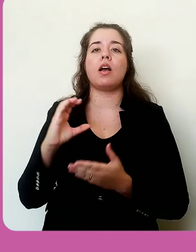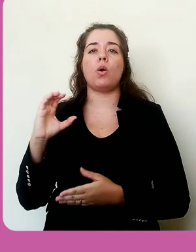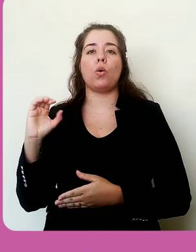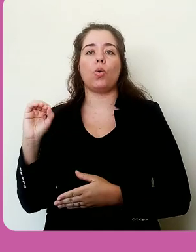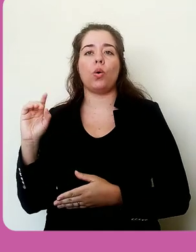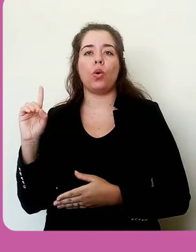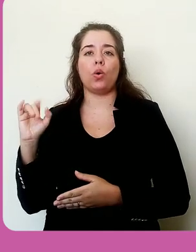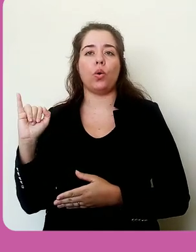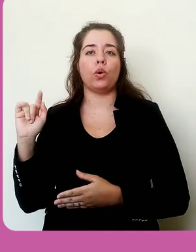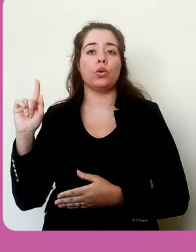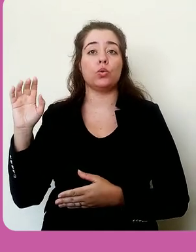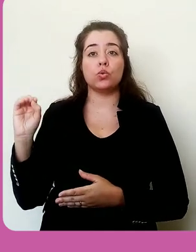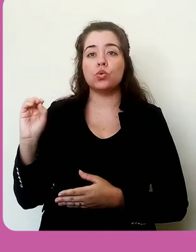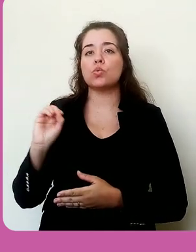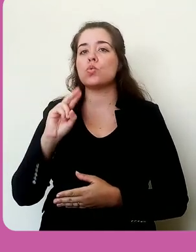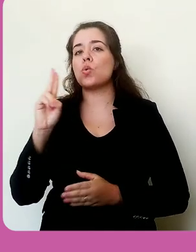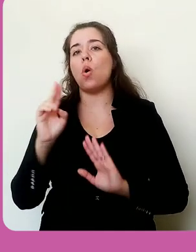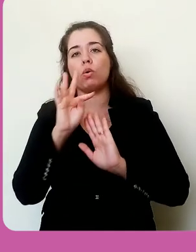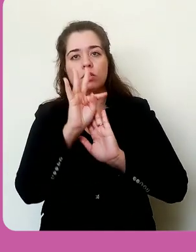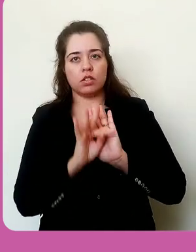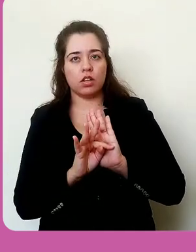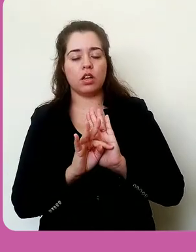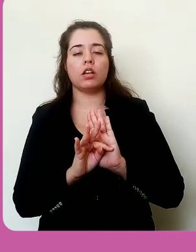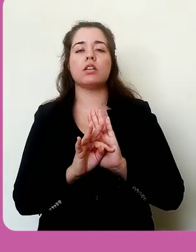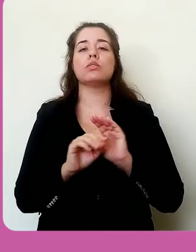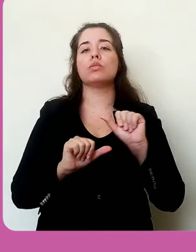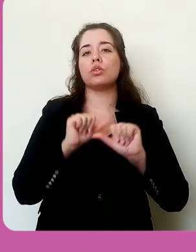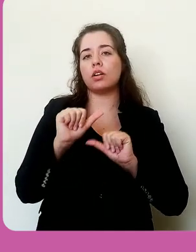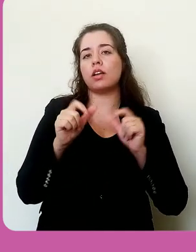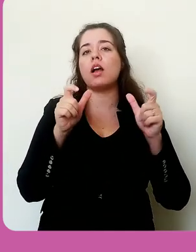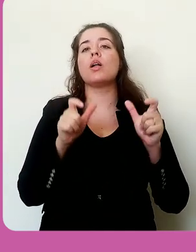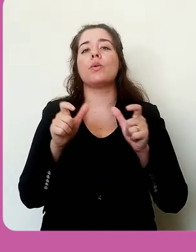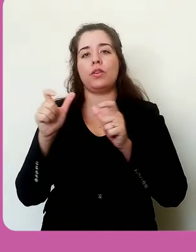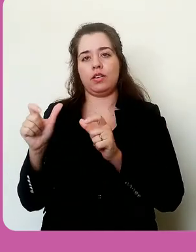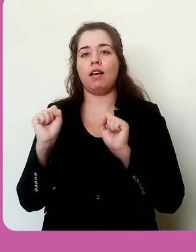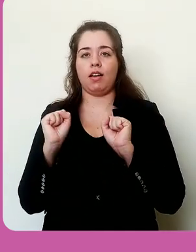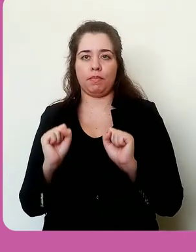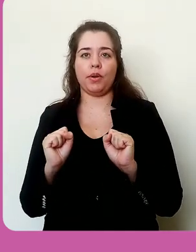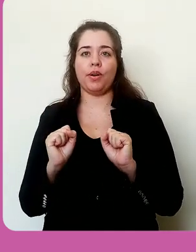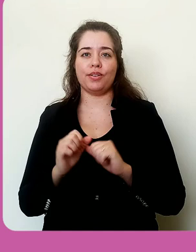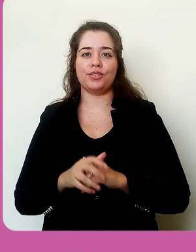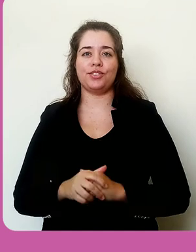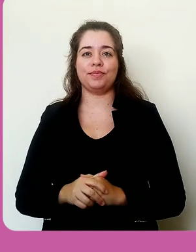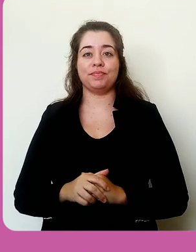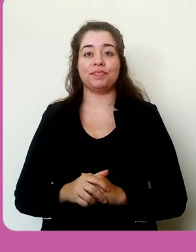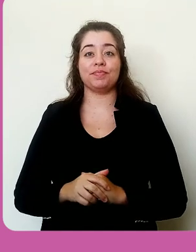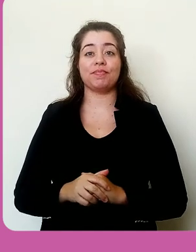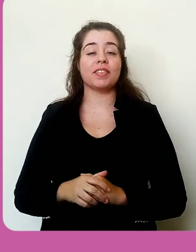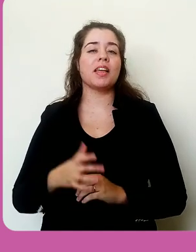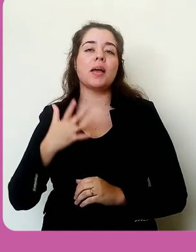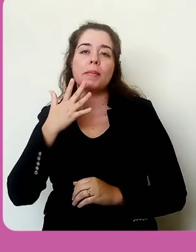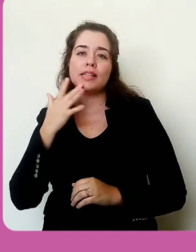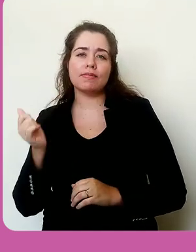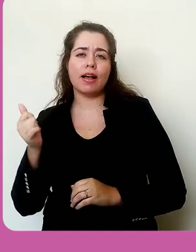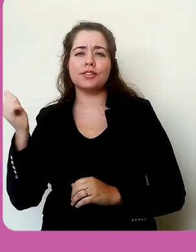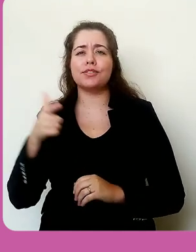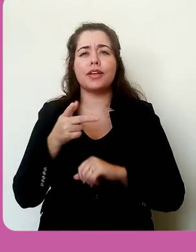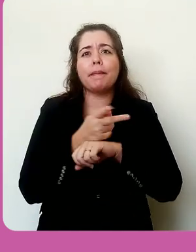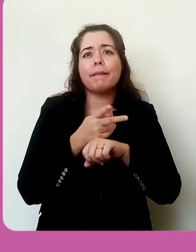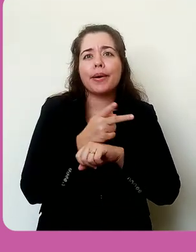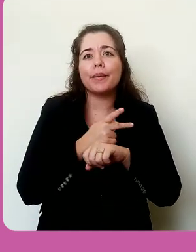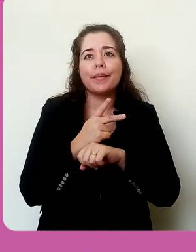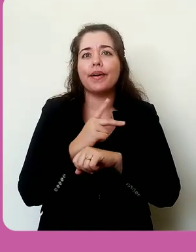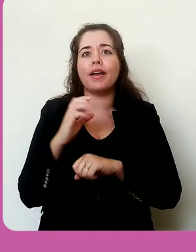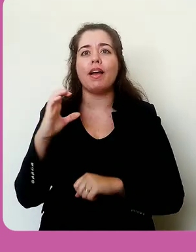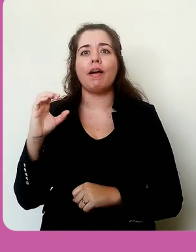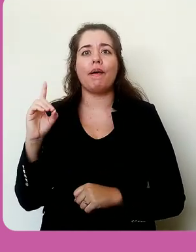o código que você quer, ou o texto que você quer e colocar em outro lugar. Tá certo? É mais fácil do que você ficar